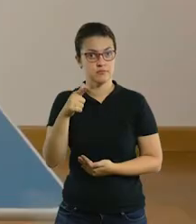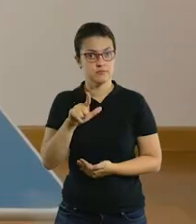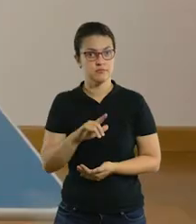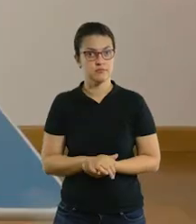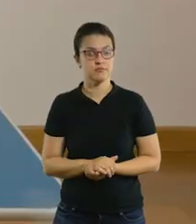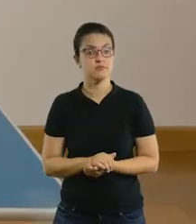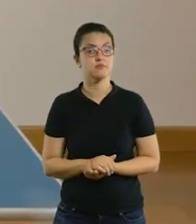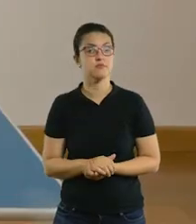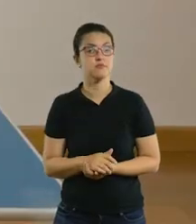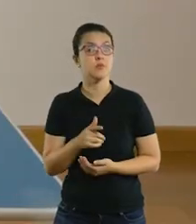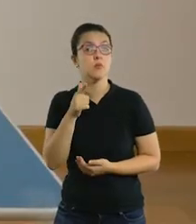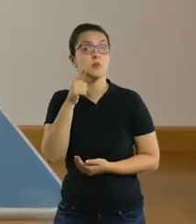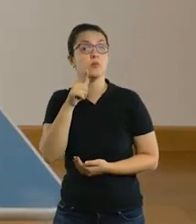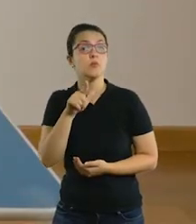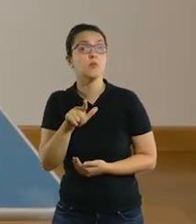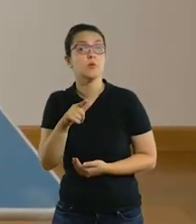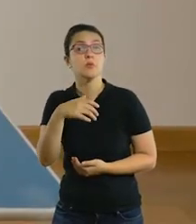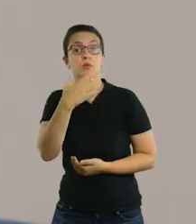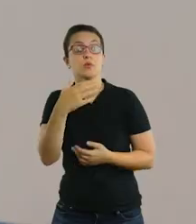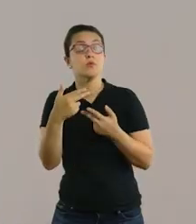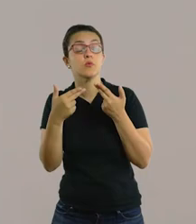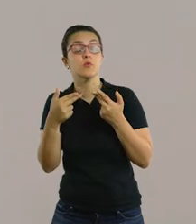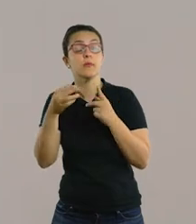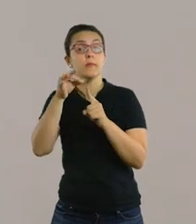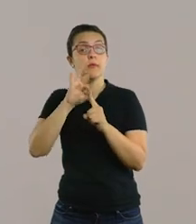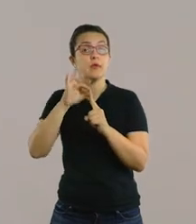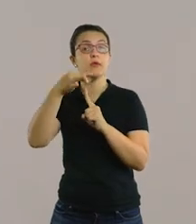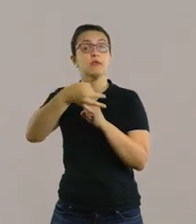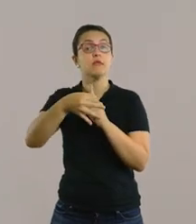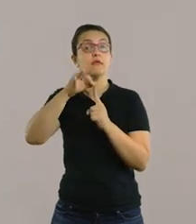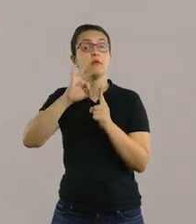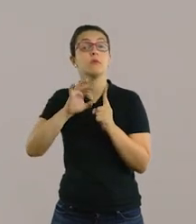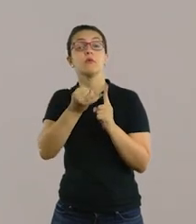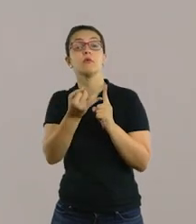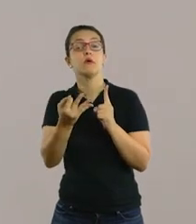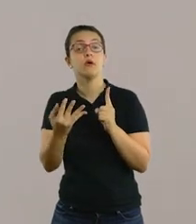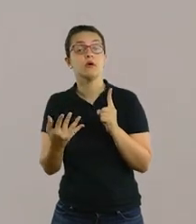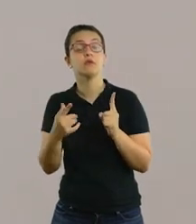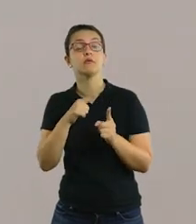Aí você vai contar qual é a outra fruta, a banana.